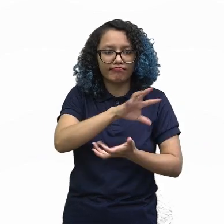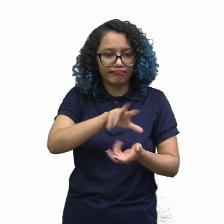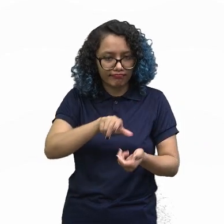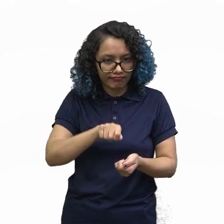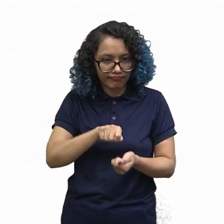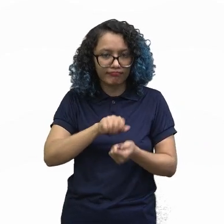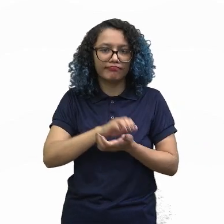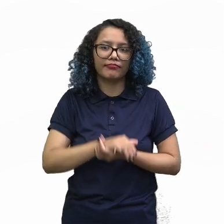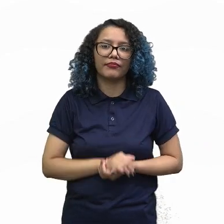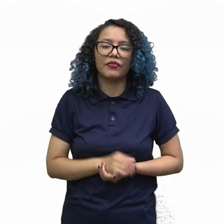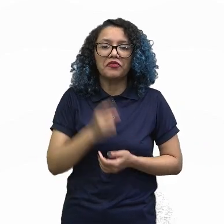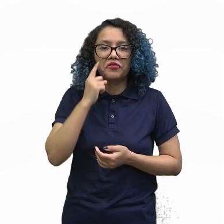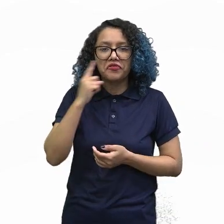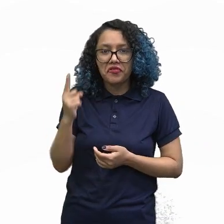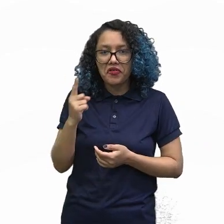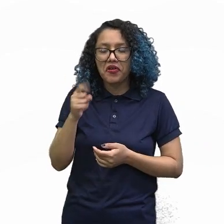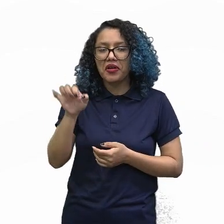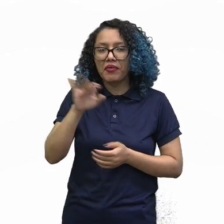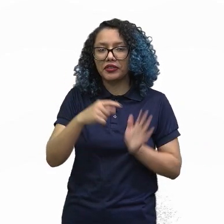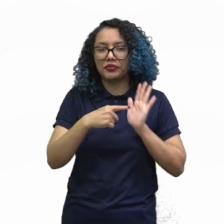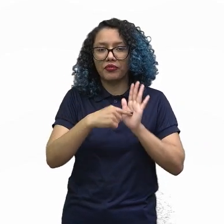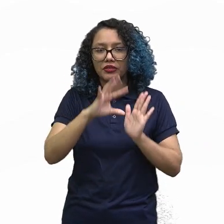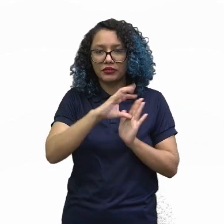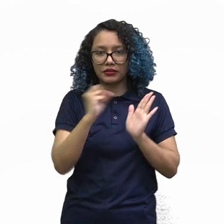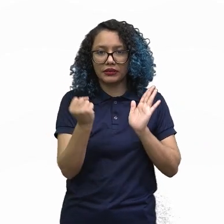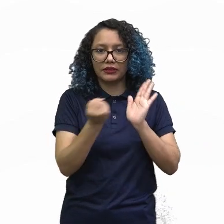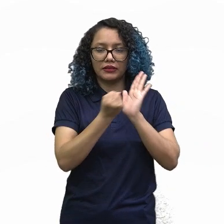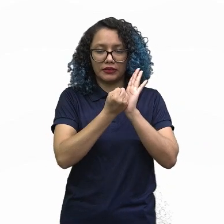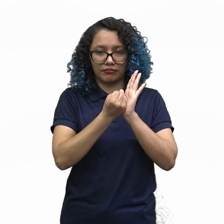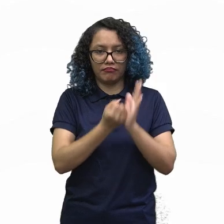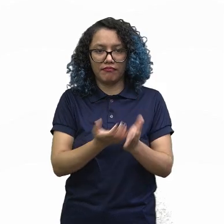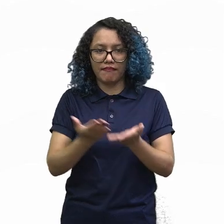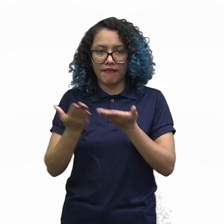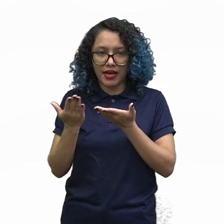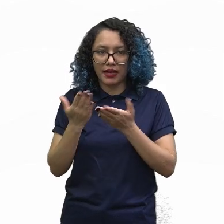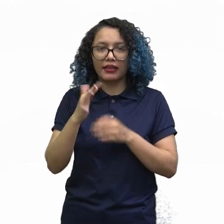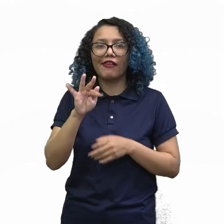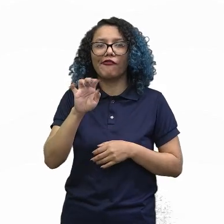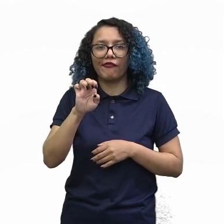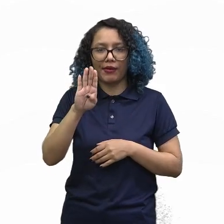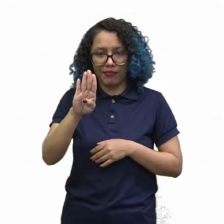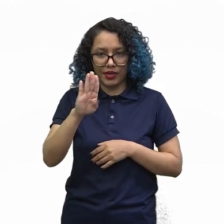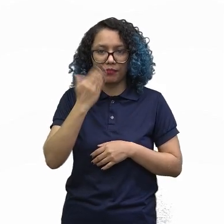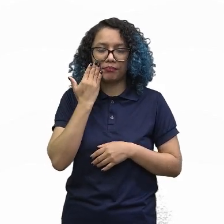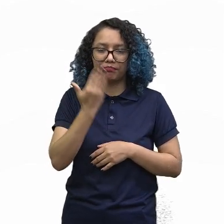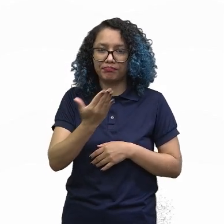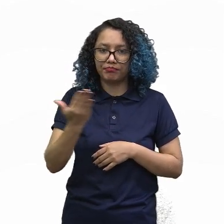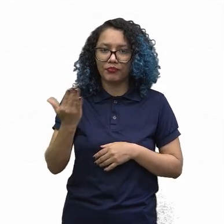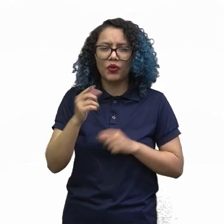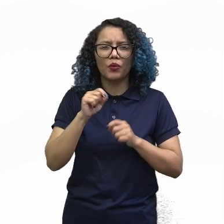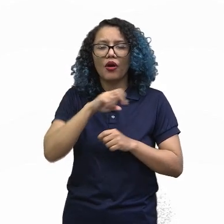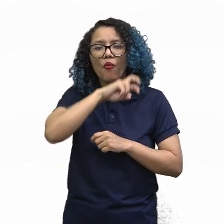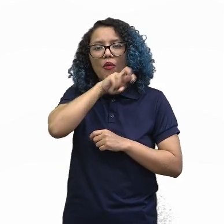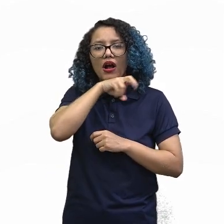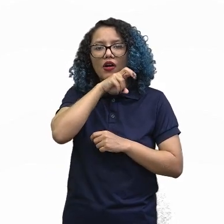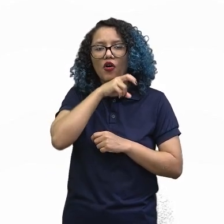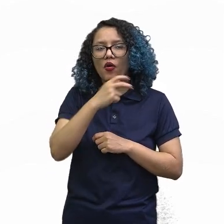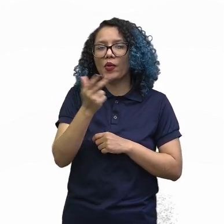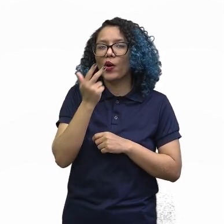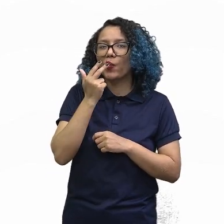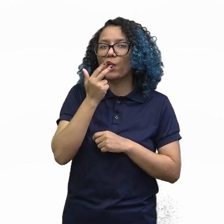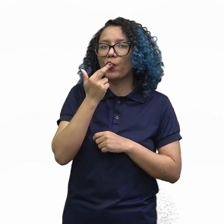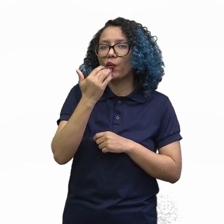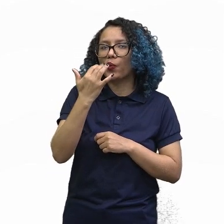a representação do símbolo da Força Expedicionária Brasileira, que é uma cobra fumando